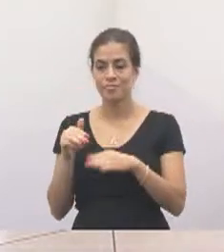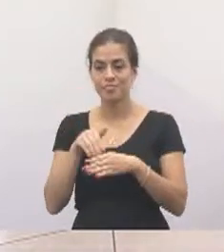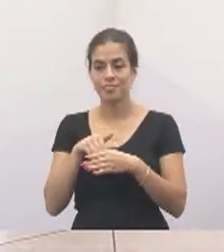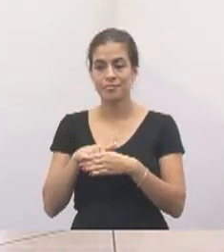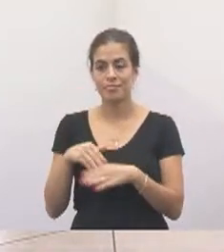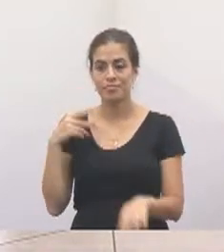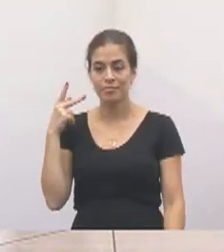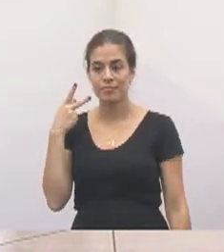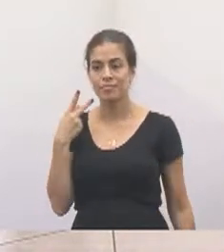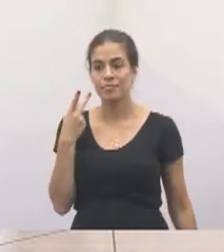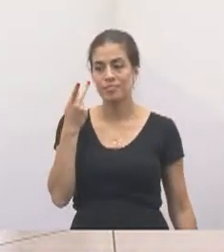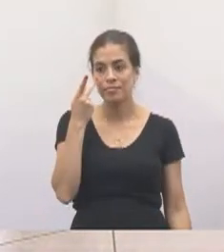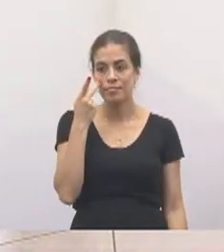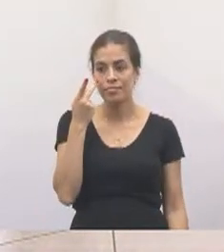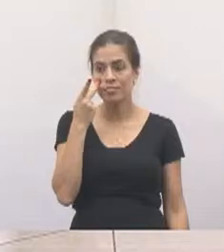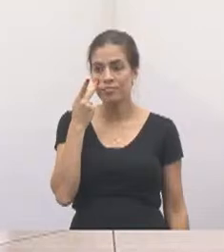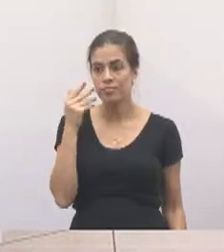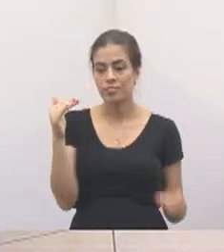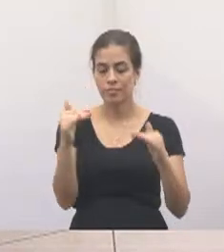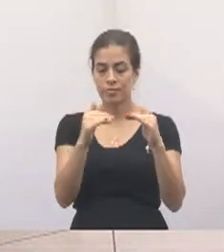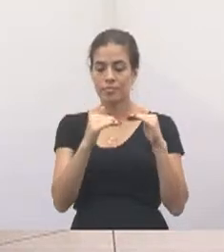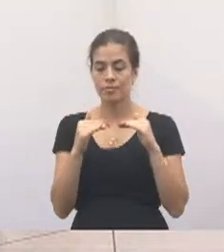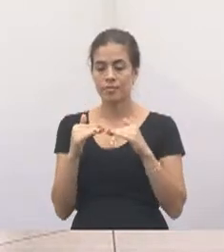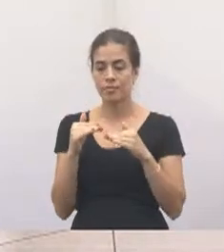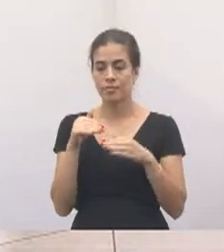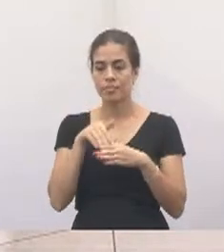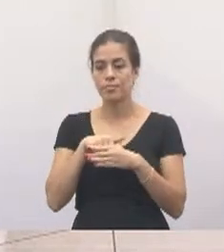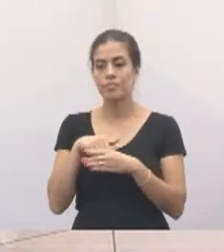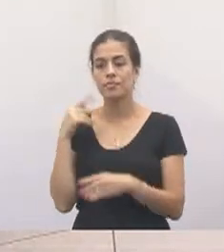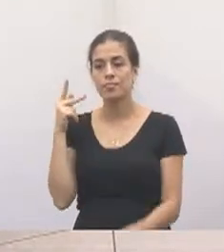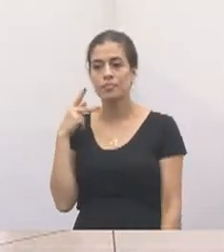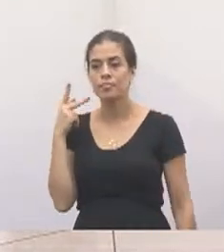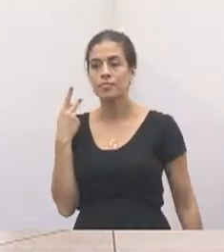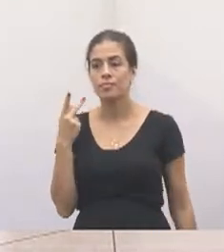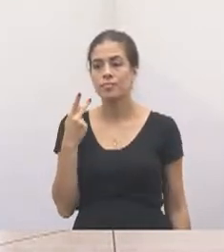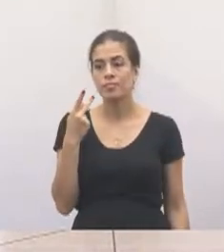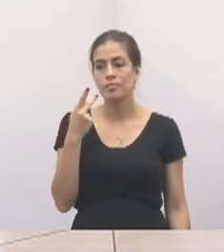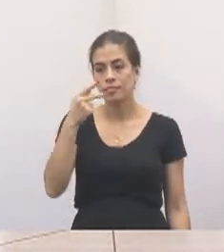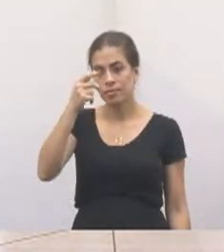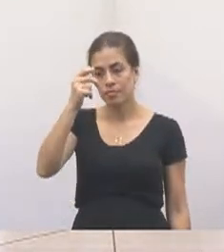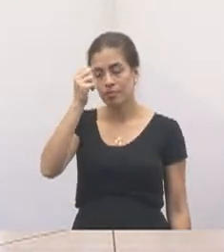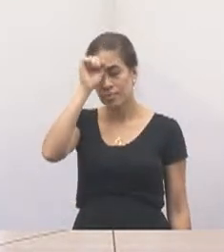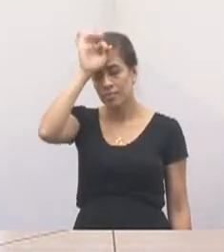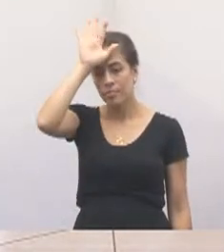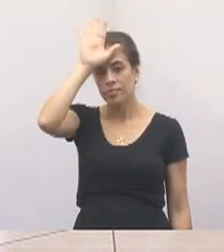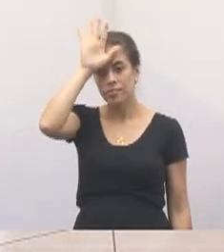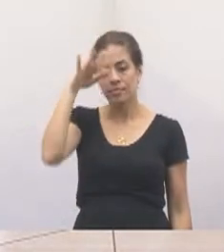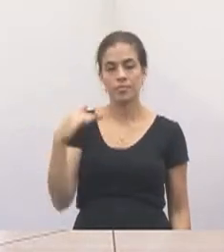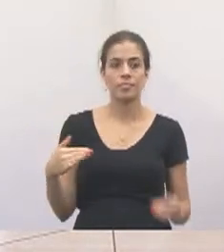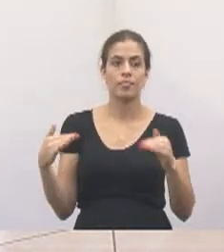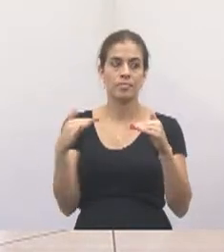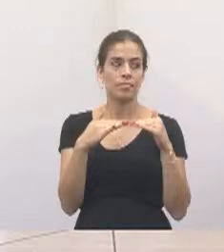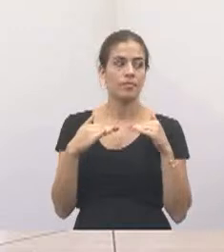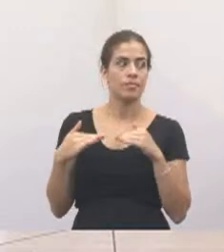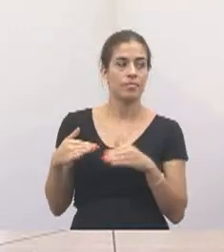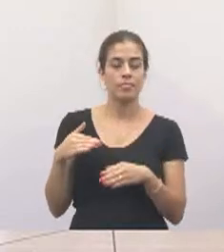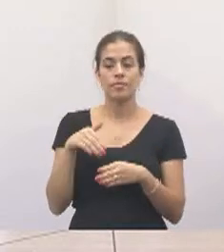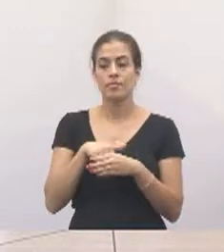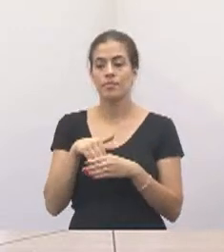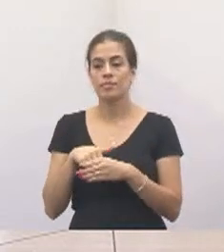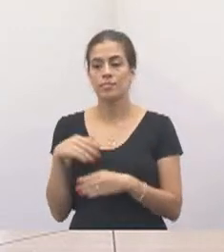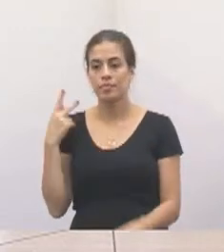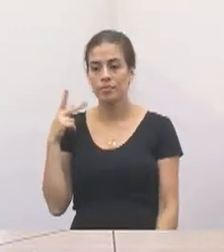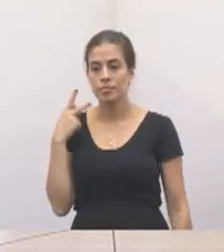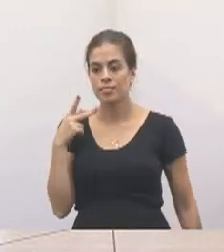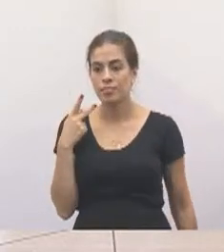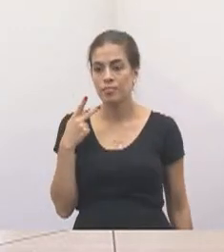como vota o vereador Paulinho dos condutores favorável como vota o vereador Dr Rodrigo Salomão favorável como